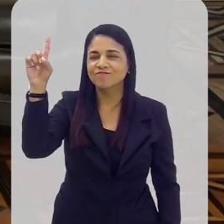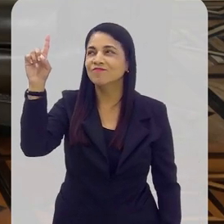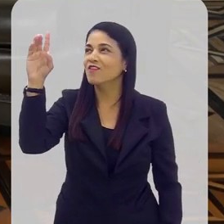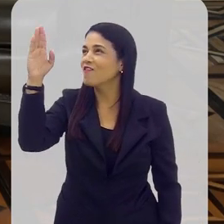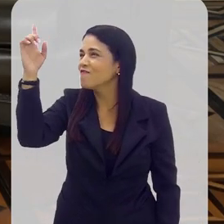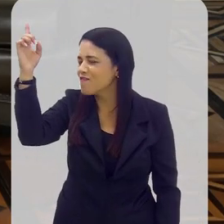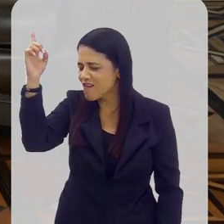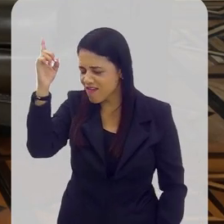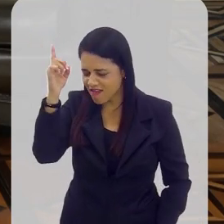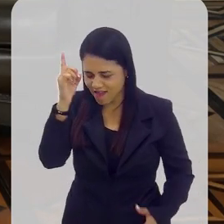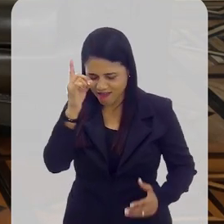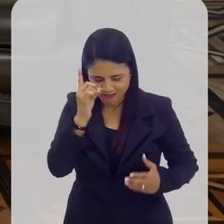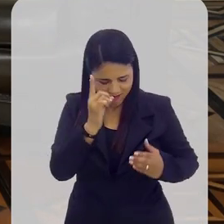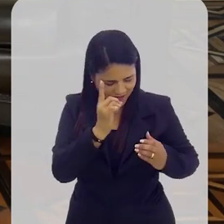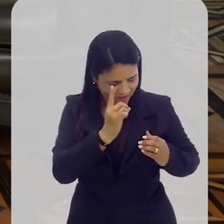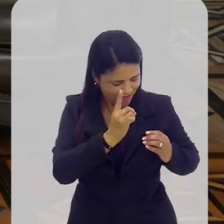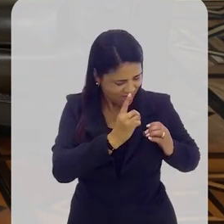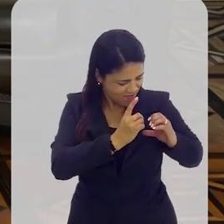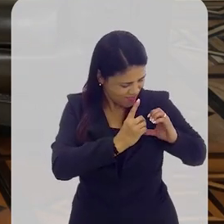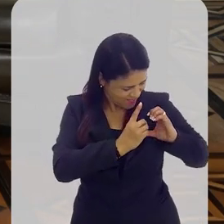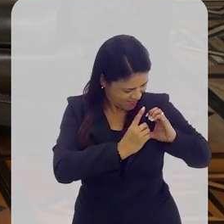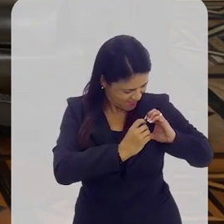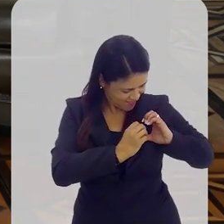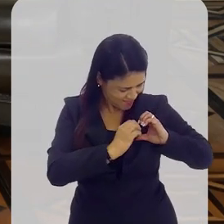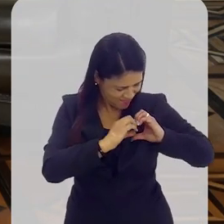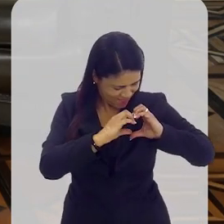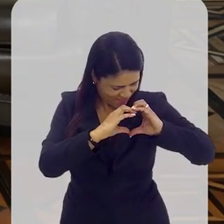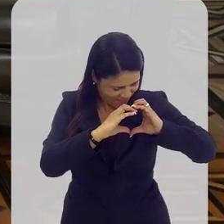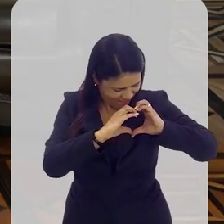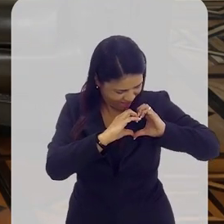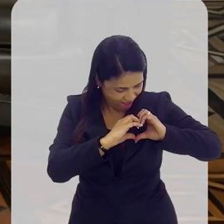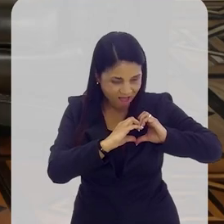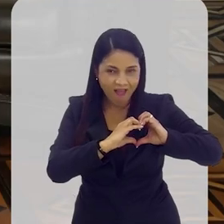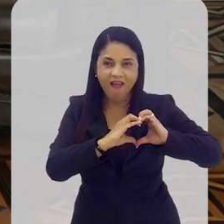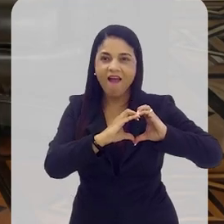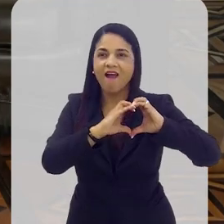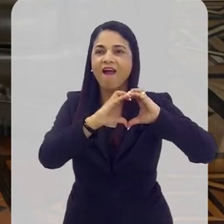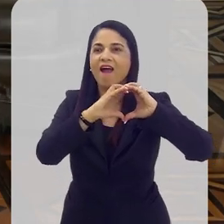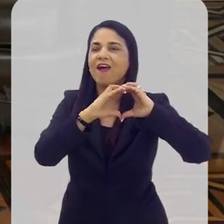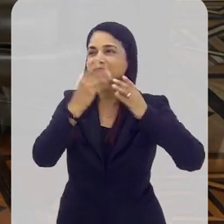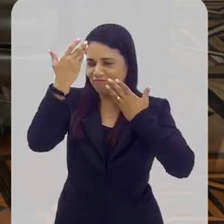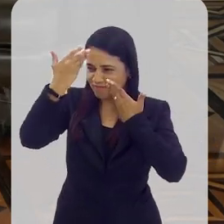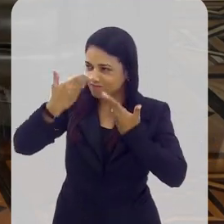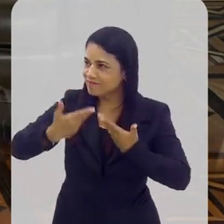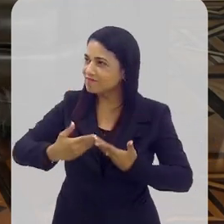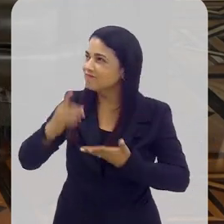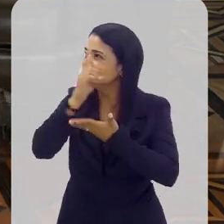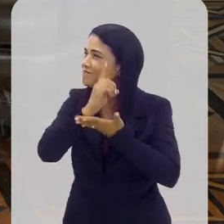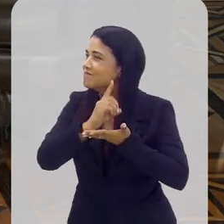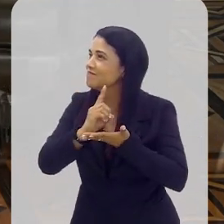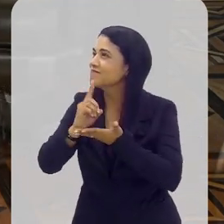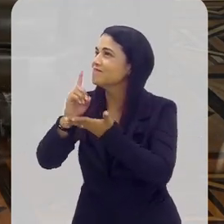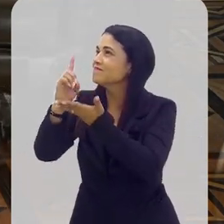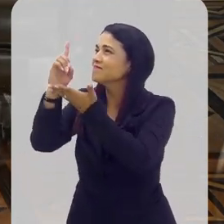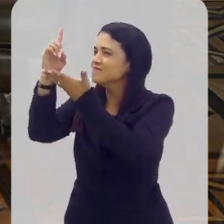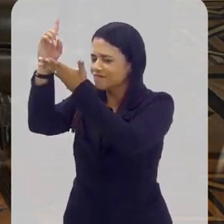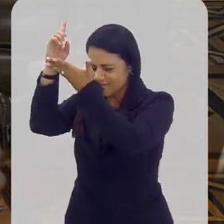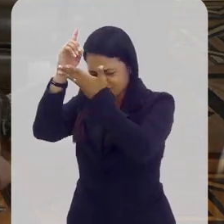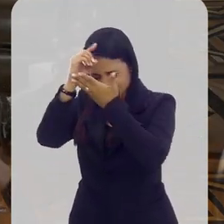Venha, casa é tua. Estou em tua presença, vem,